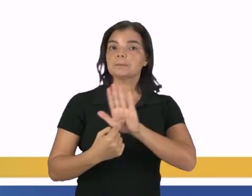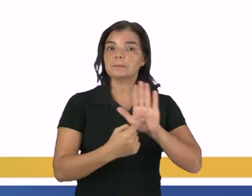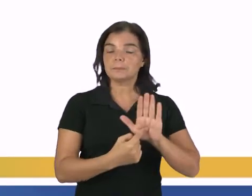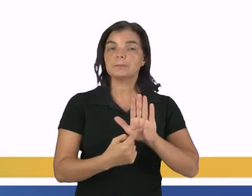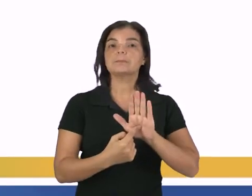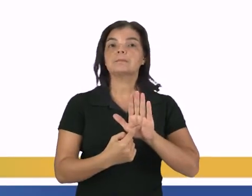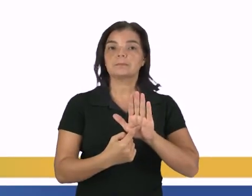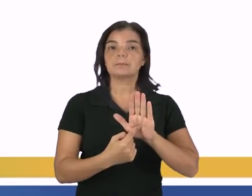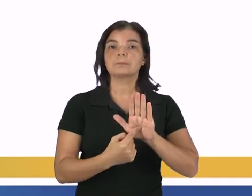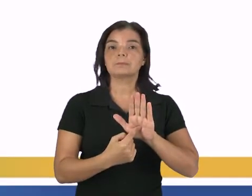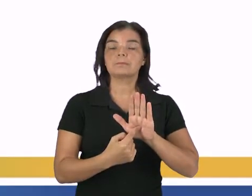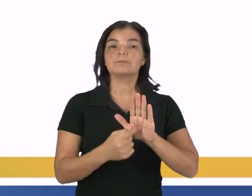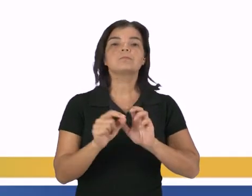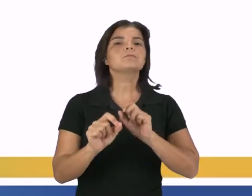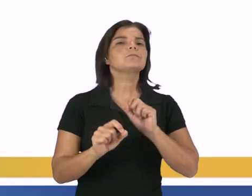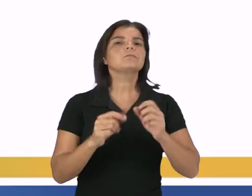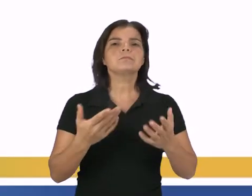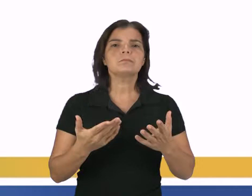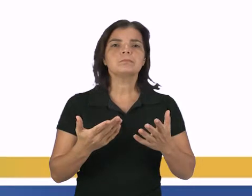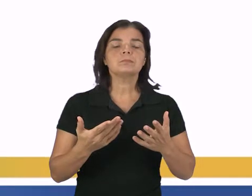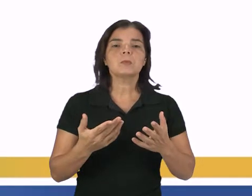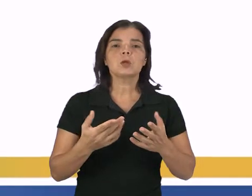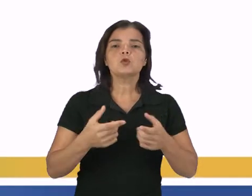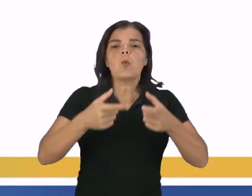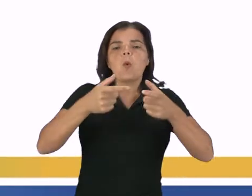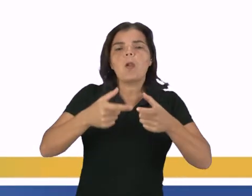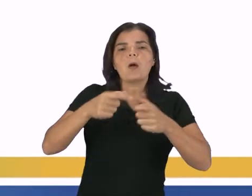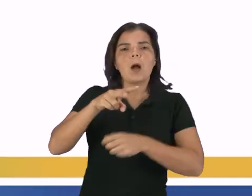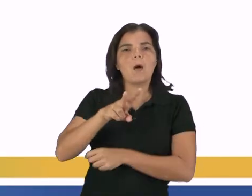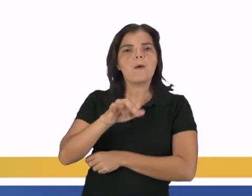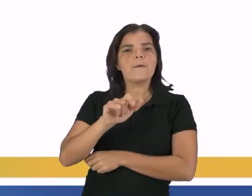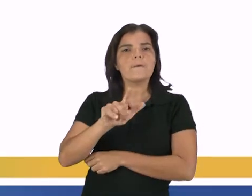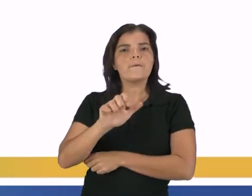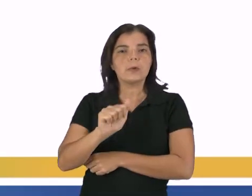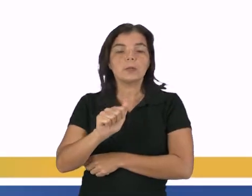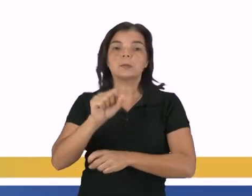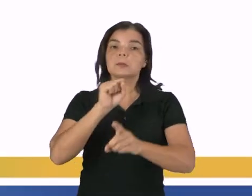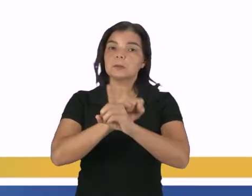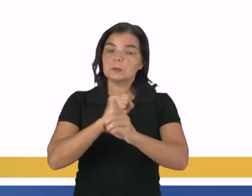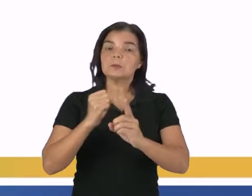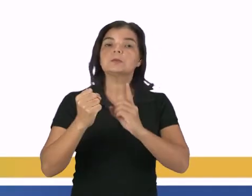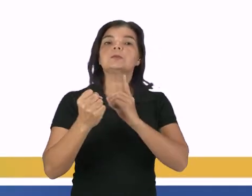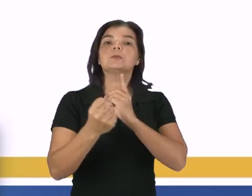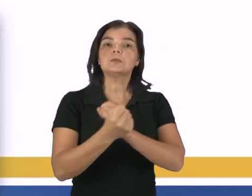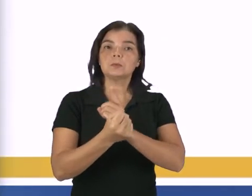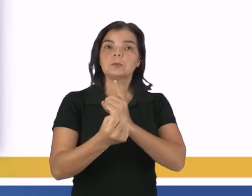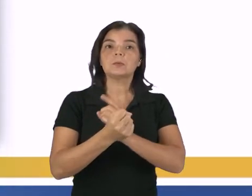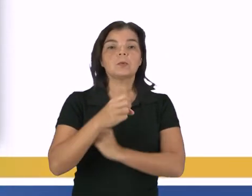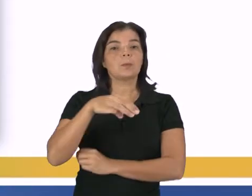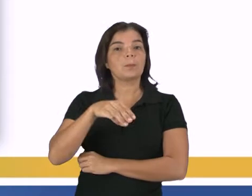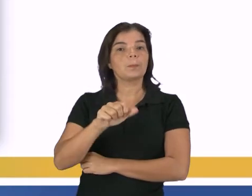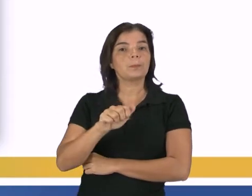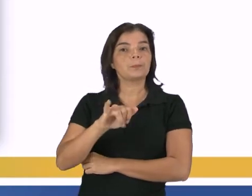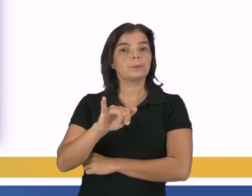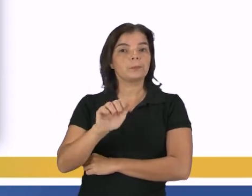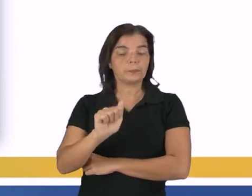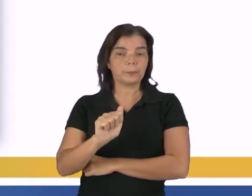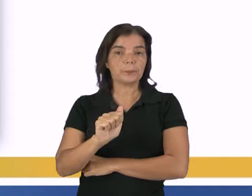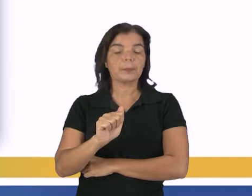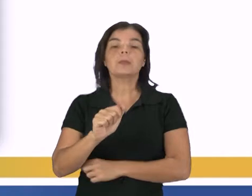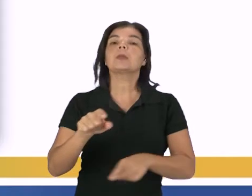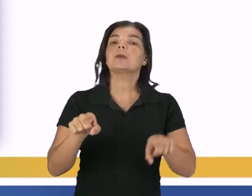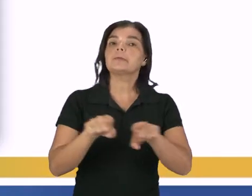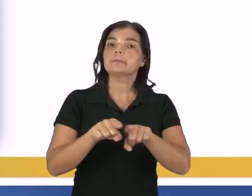representação de uma espécie de vila da sociedade maia. Aqui